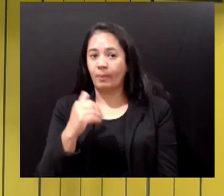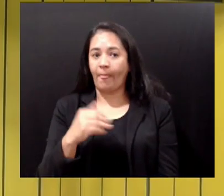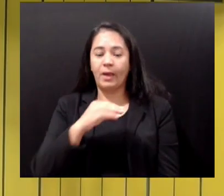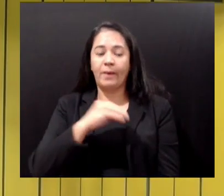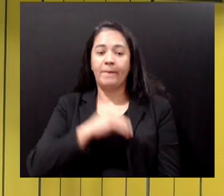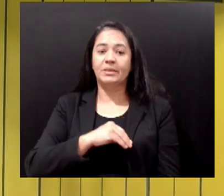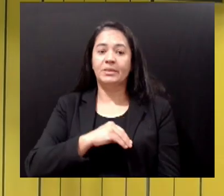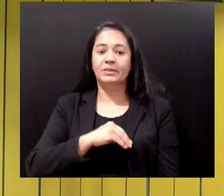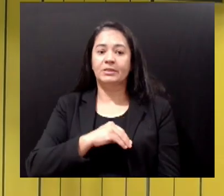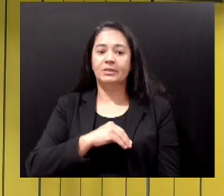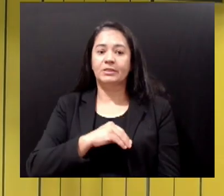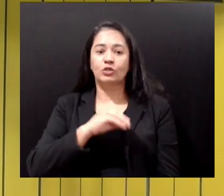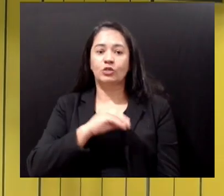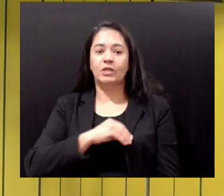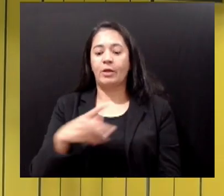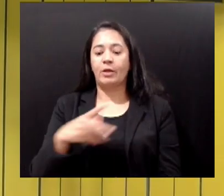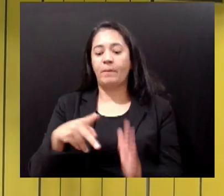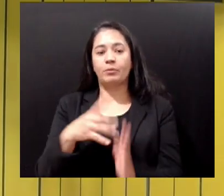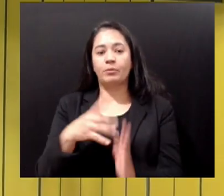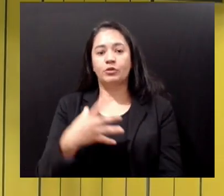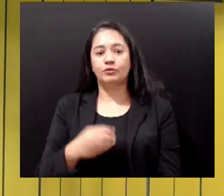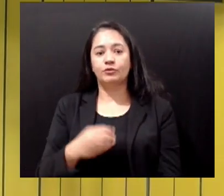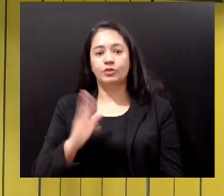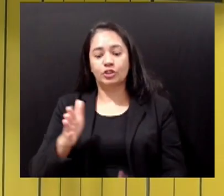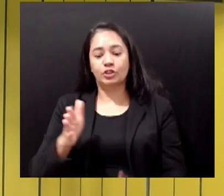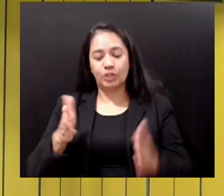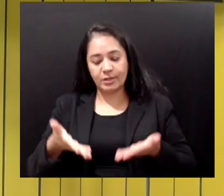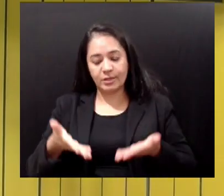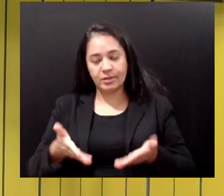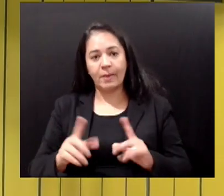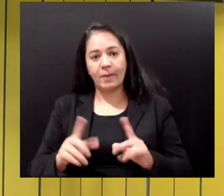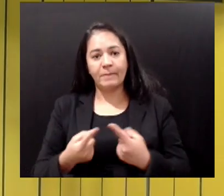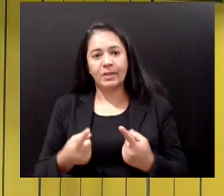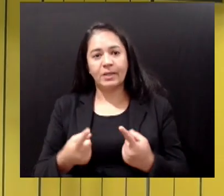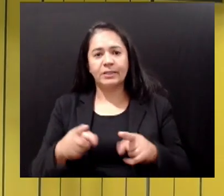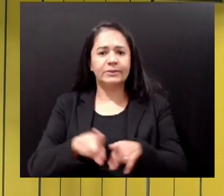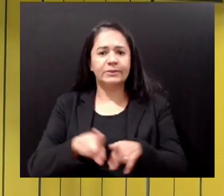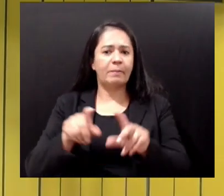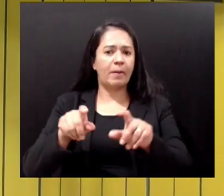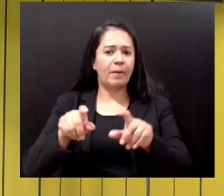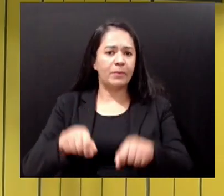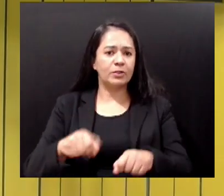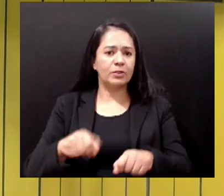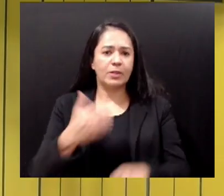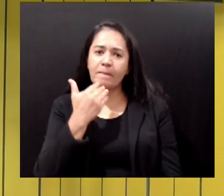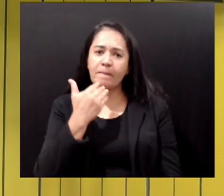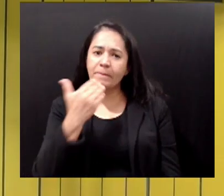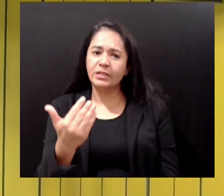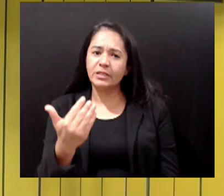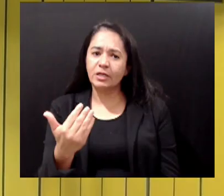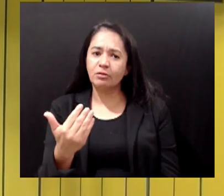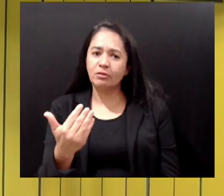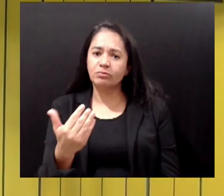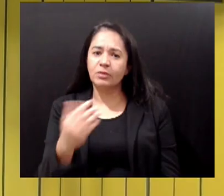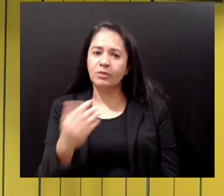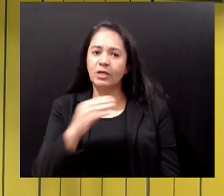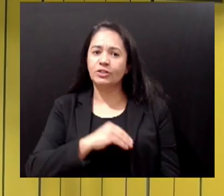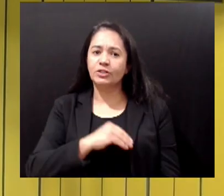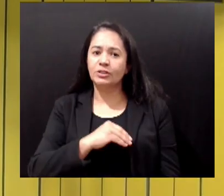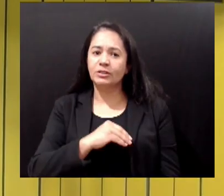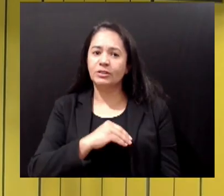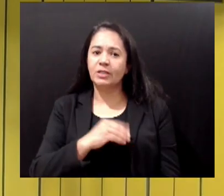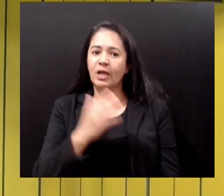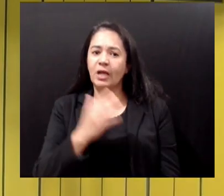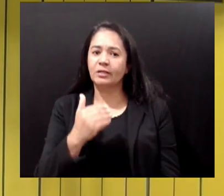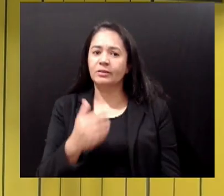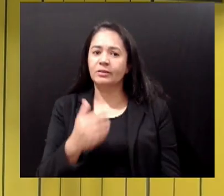de um filho que já nasceu. Mas também é possível pedir uma pensão alimentícia